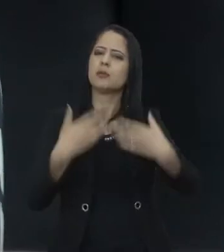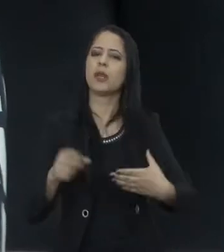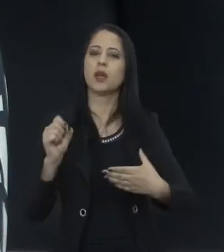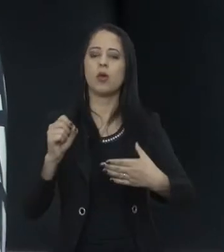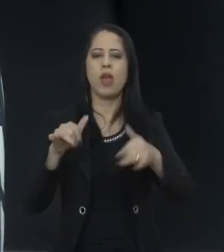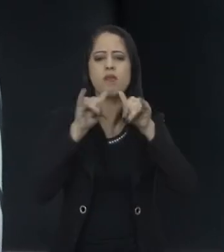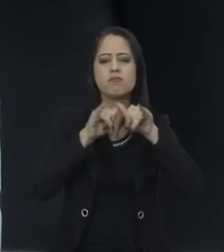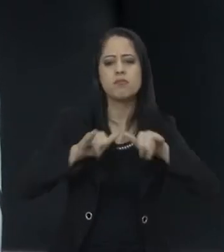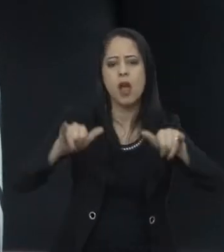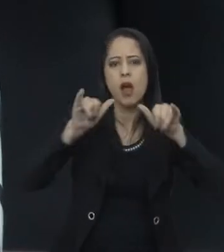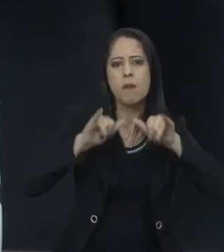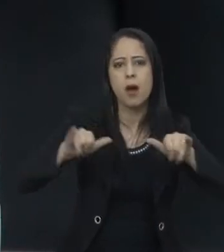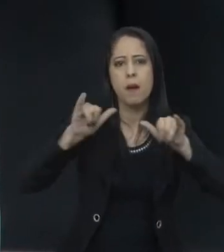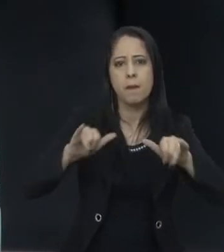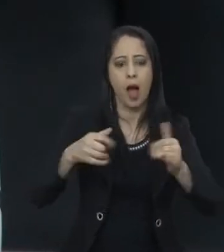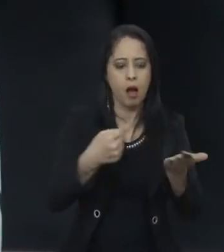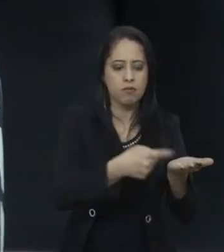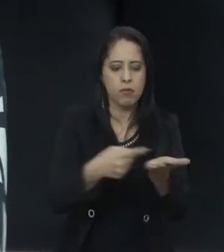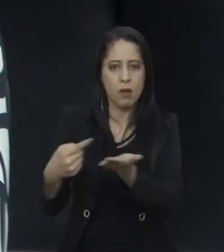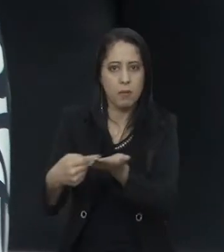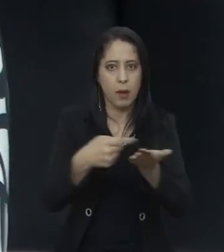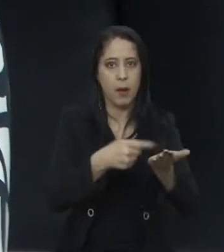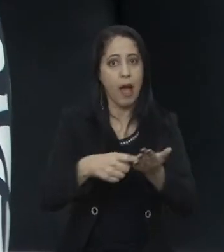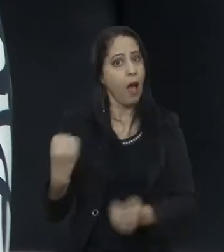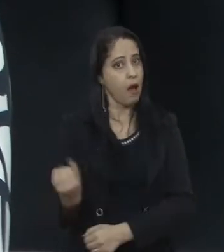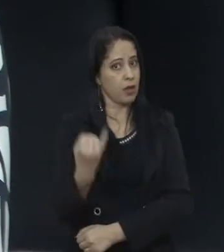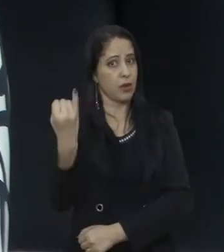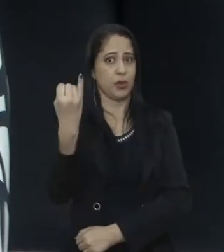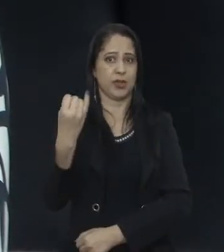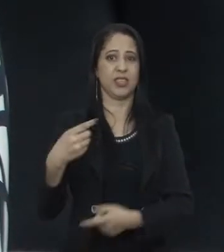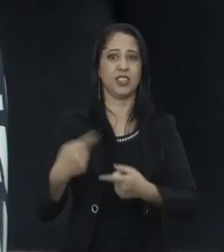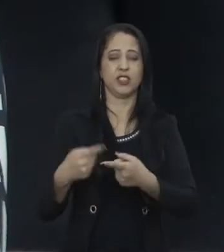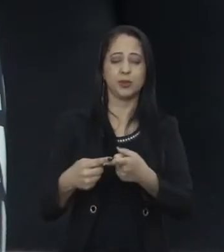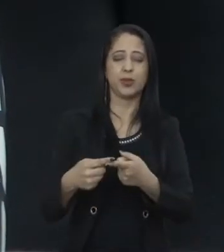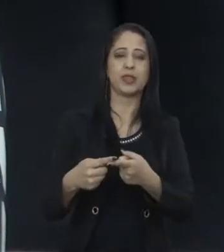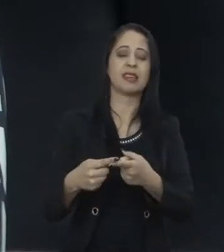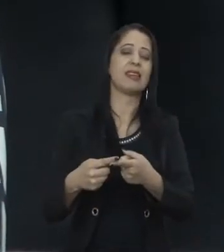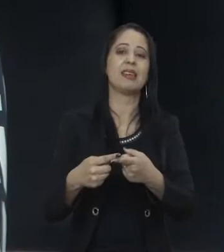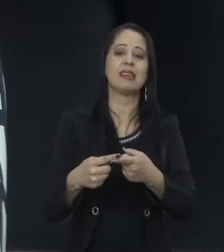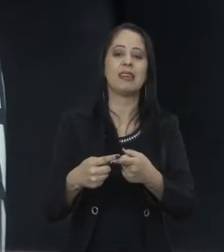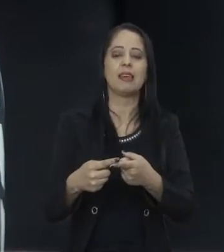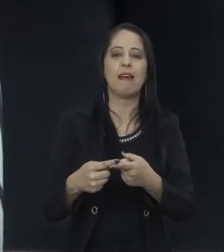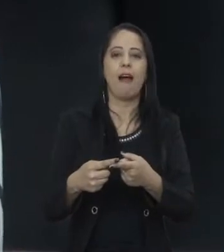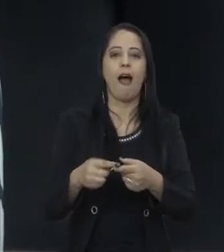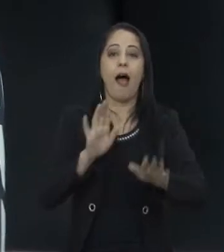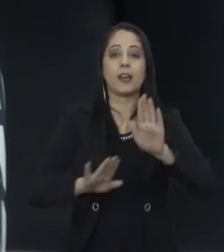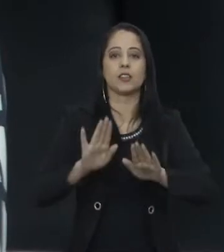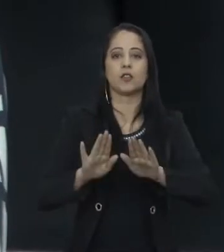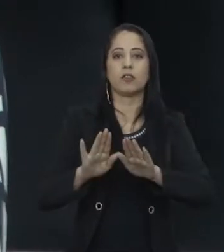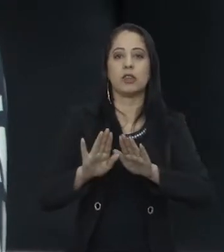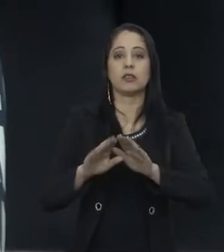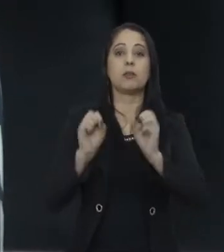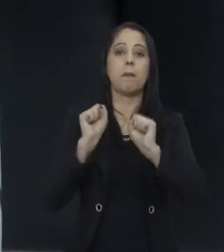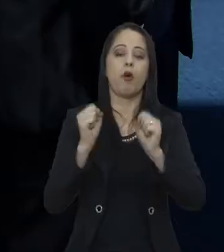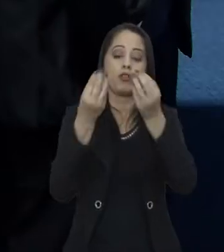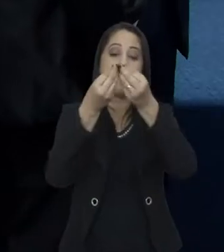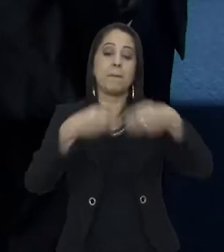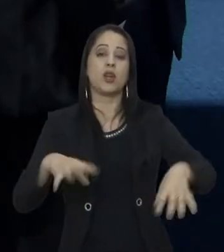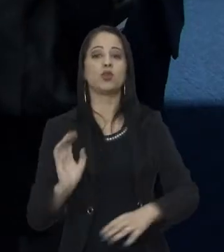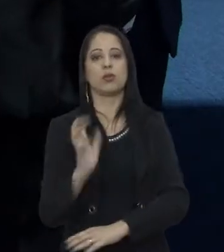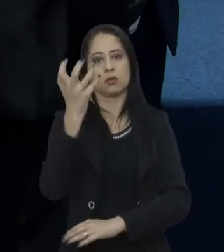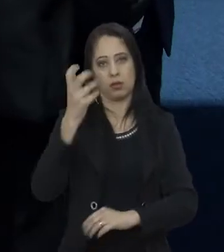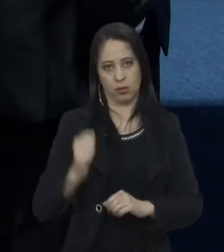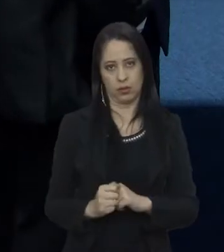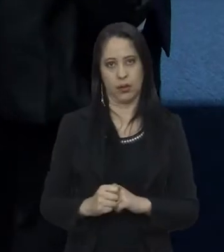dos acordos é importante inclusive para diminuir riscos de uma das partes não cumpriram acordou oficializado